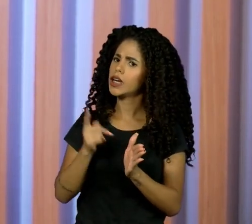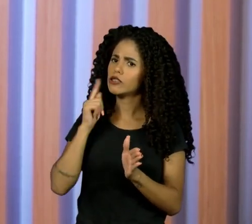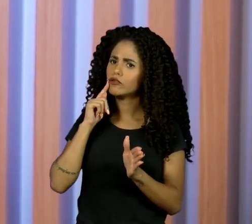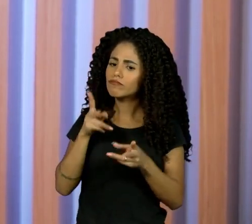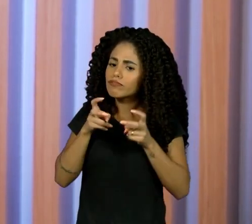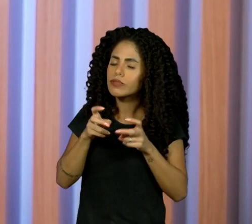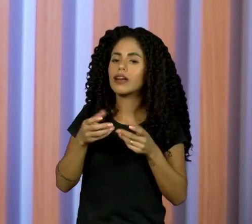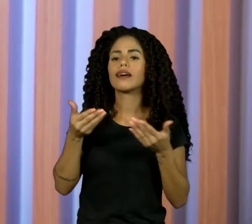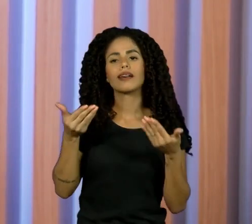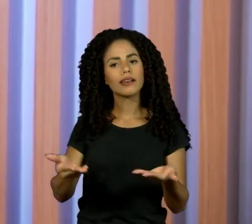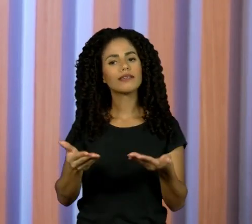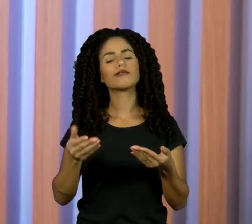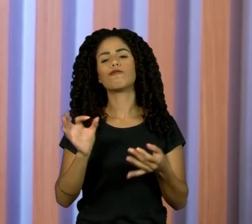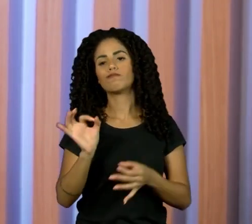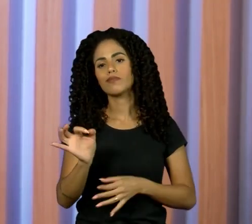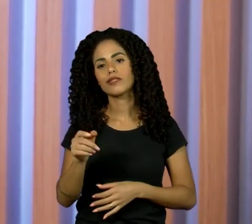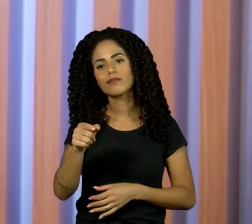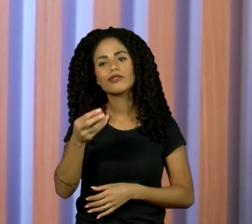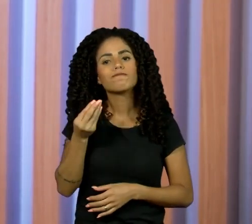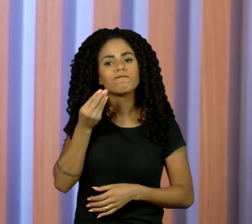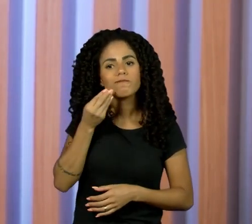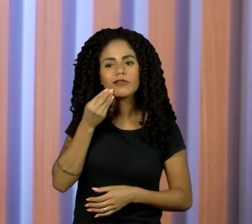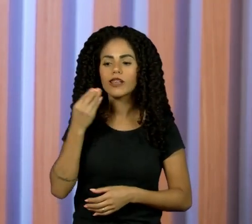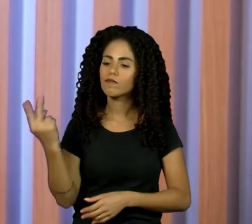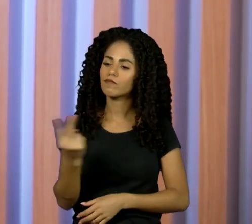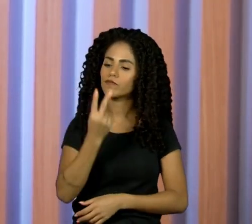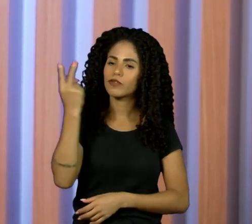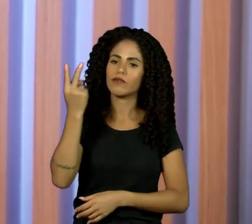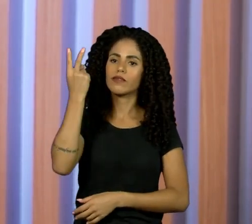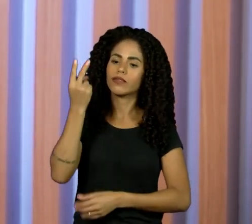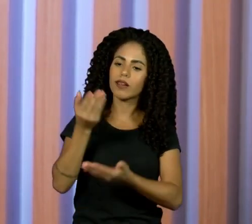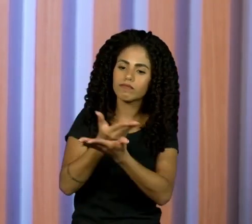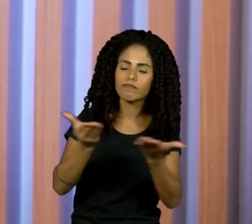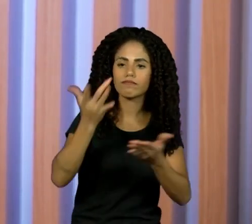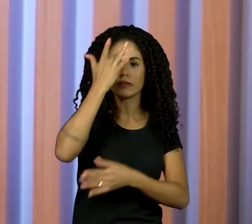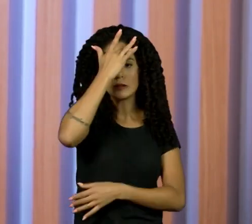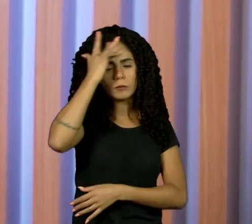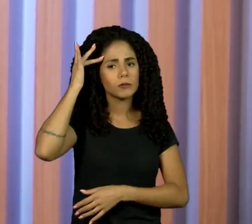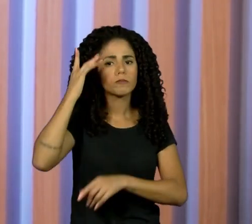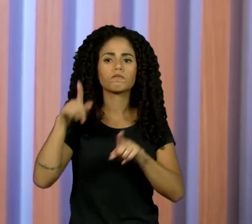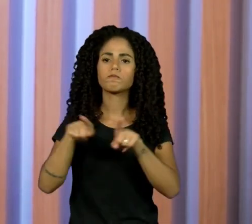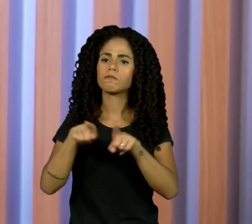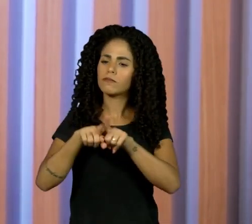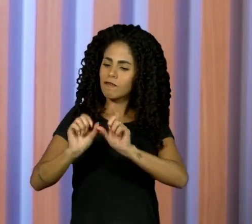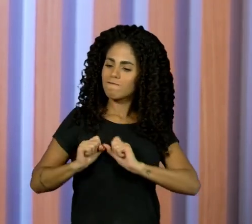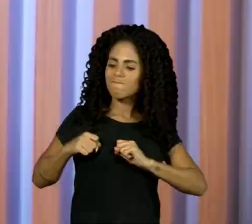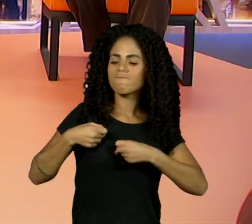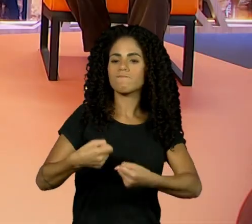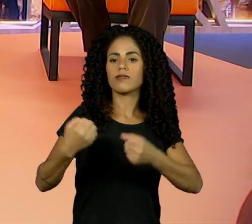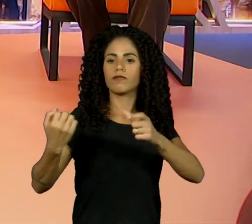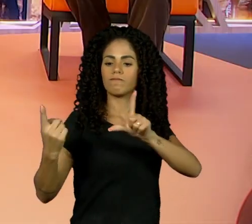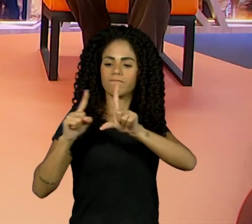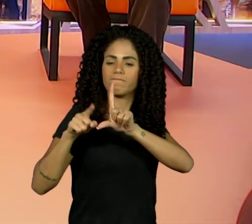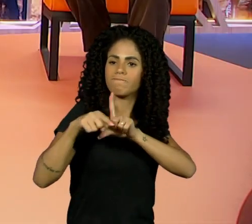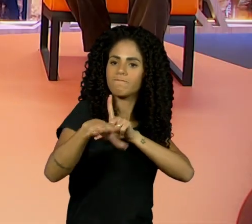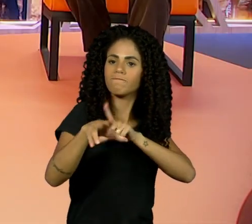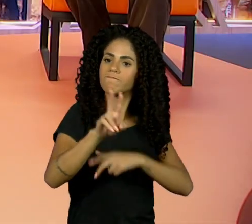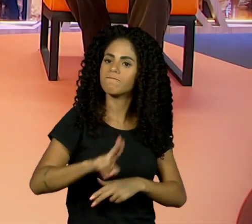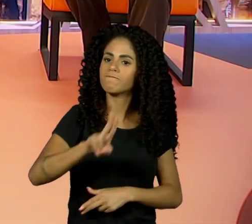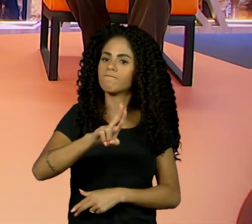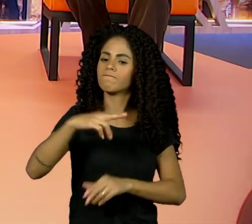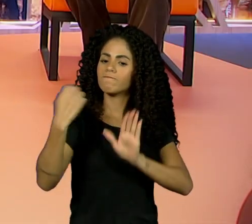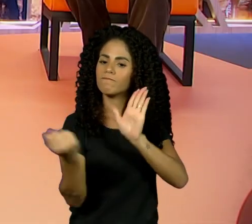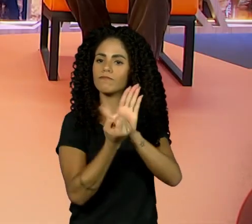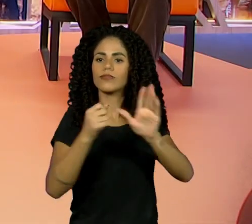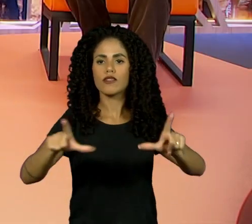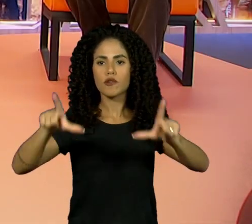tem muito atuado justamente para buscar essa valorização. Então a gente está ali, além de defender o influenciador para que ele seja usado na campanha, para que ele